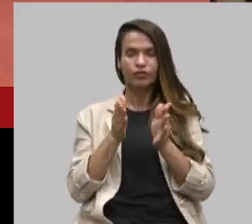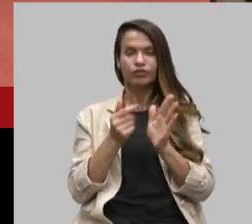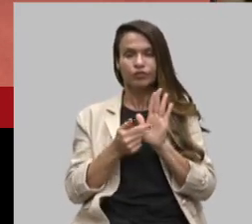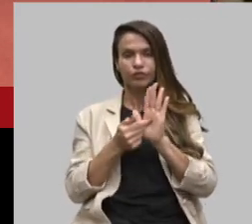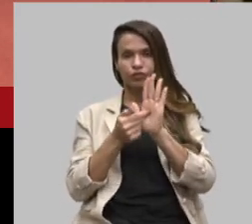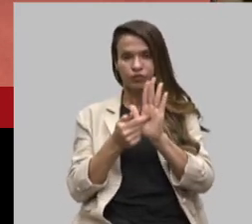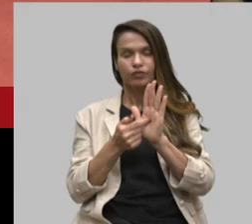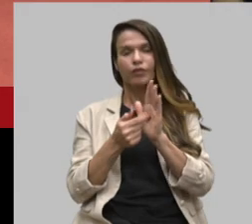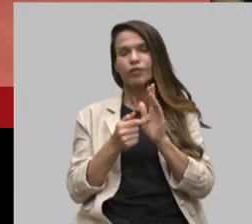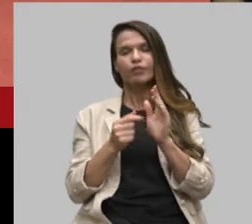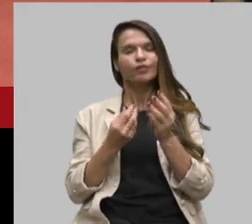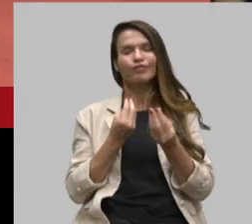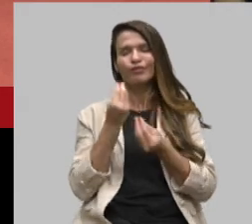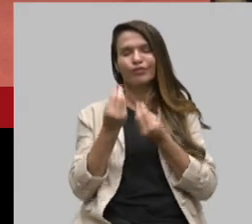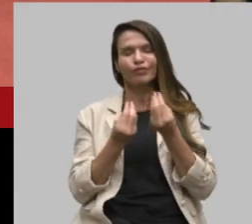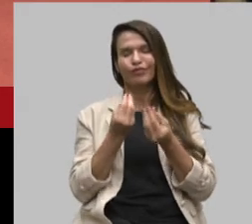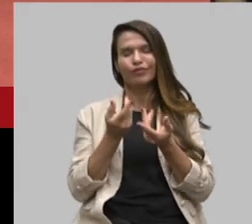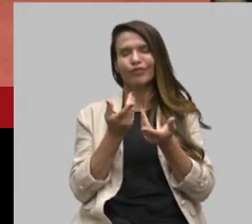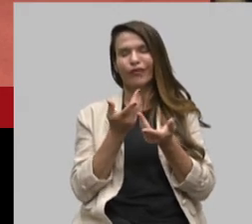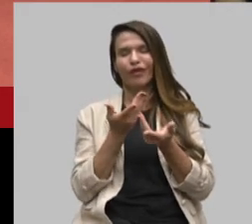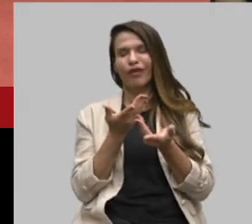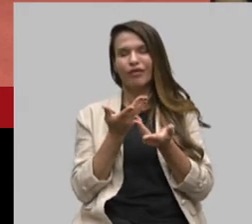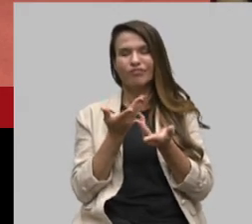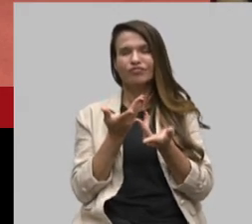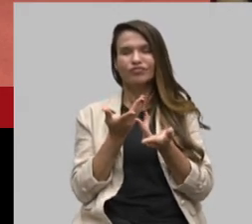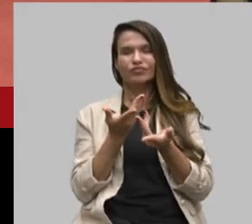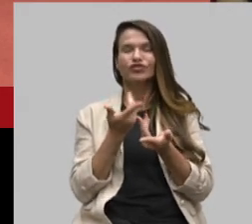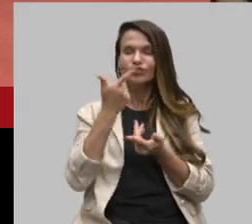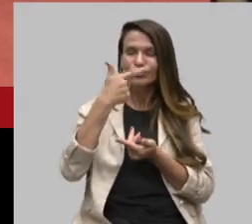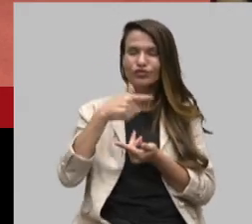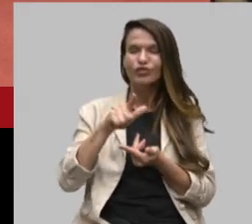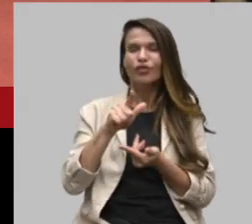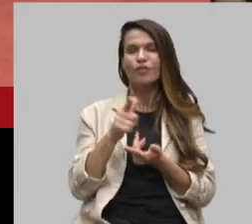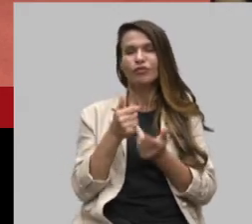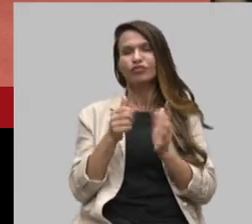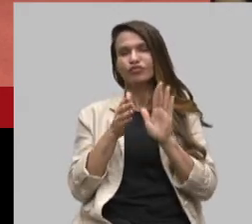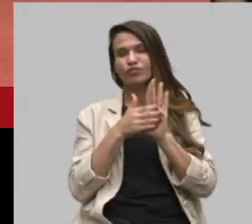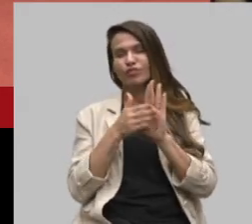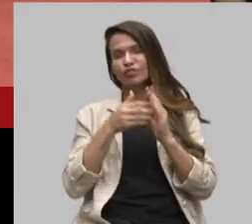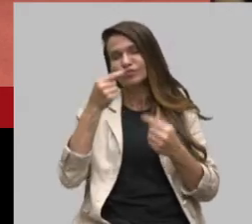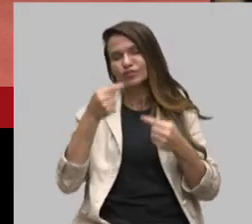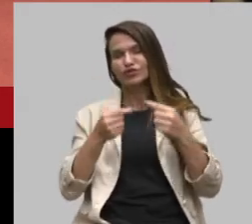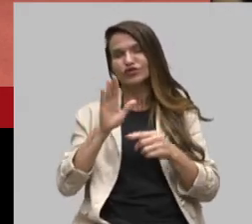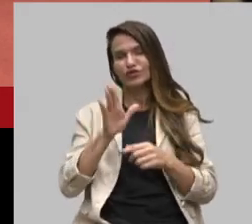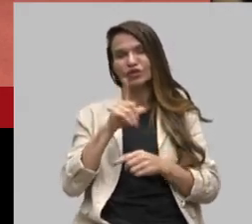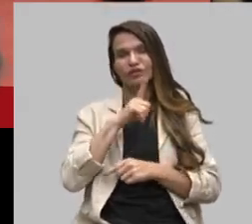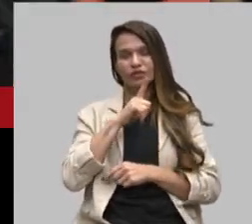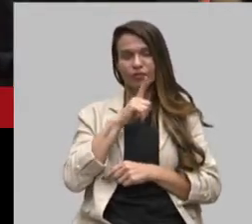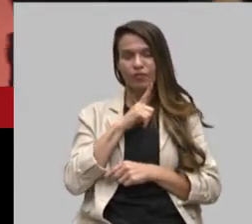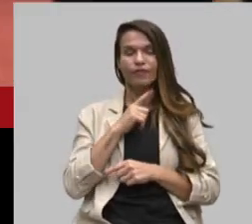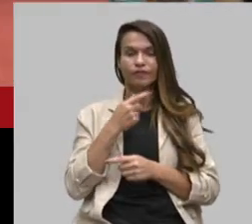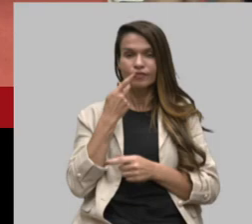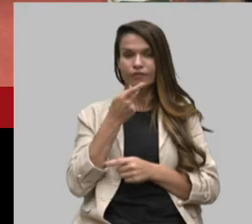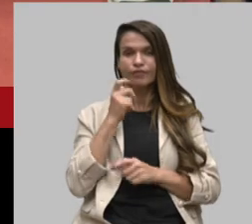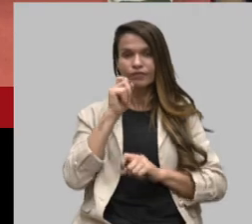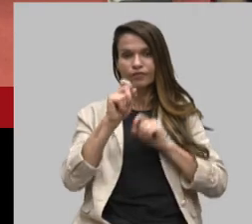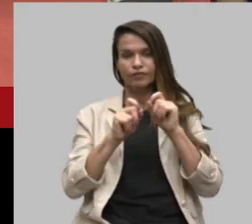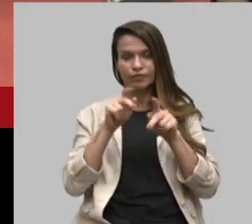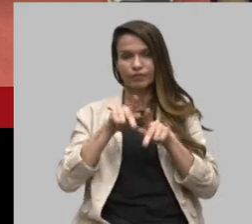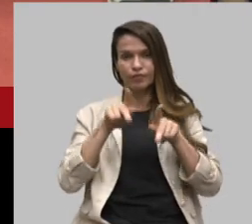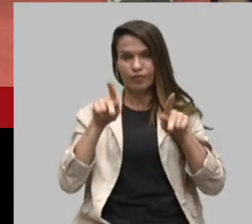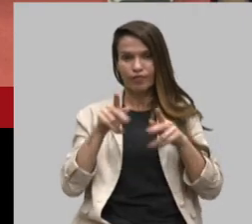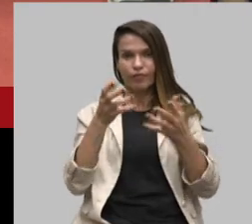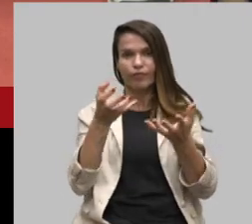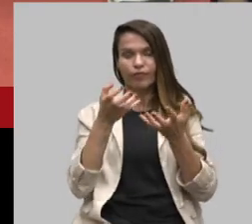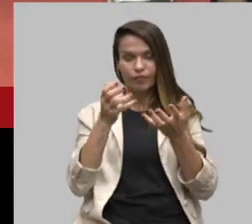gente vai est aqui gastando fazendo gastando mais uma proposta com uma coisa que já tá sendo existente e além do mais ainda digo os professores que quiserem